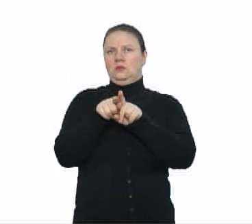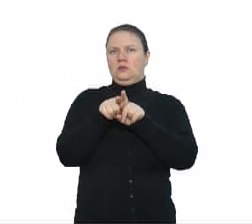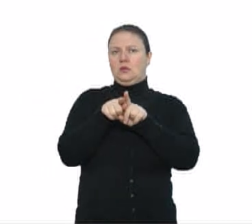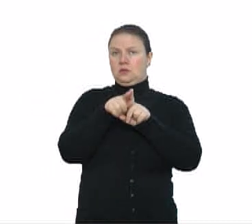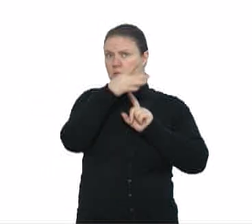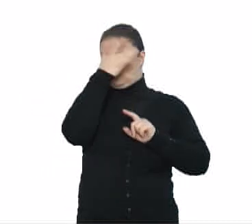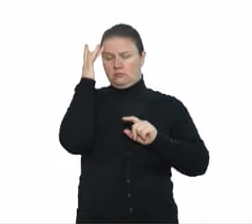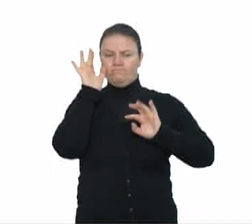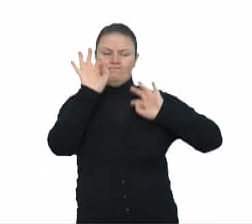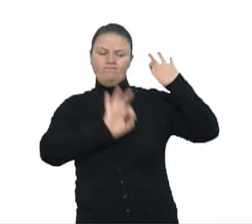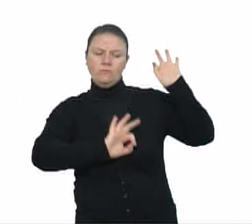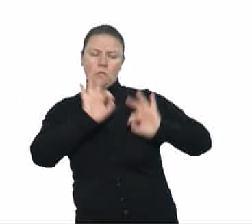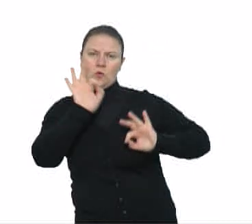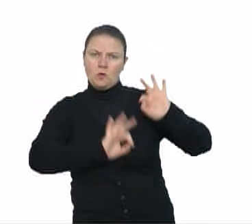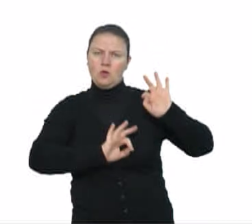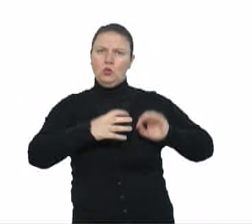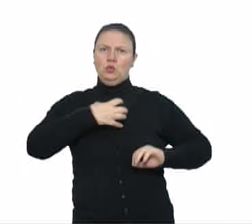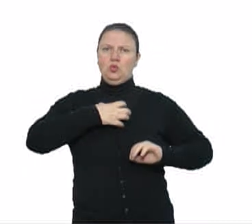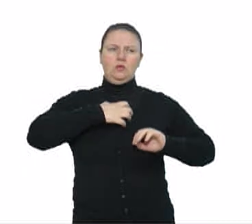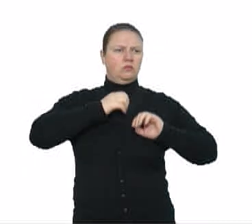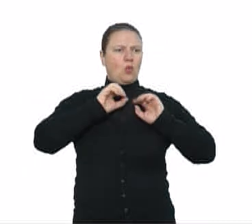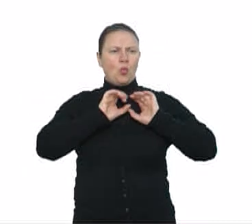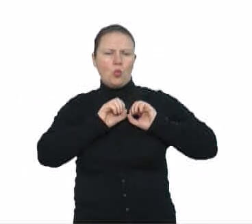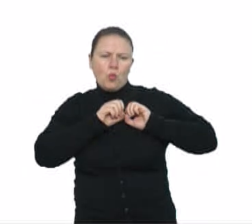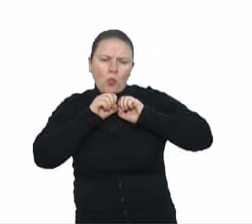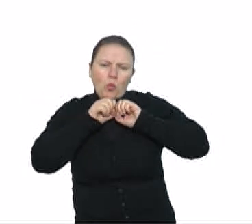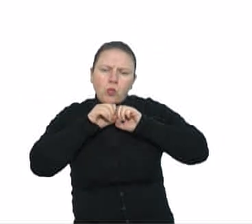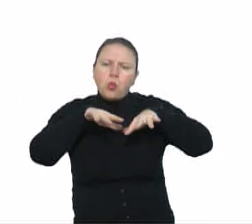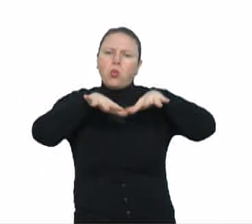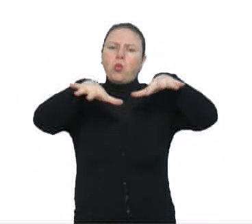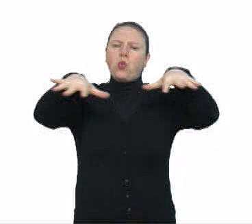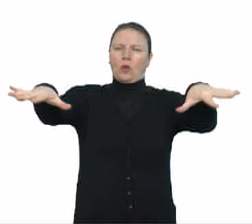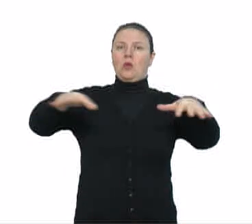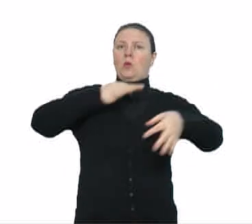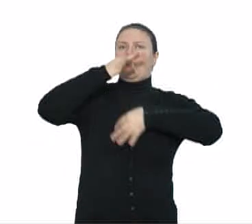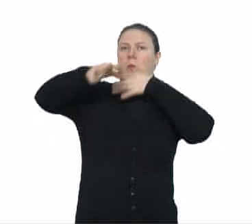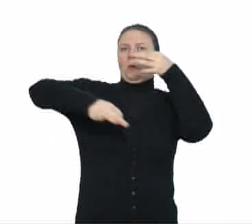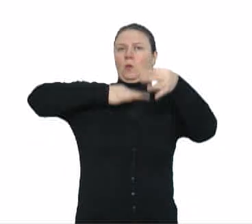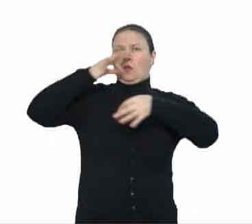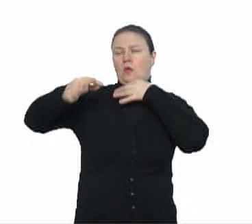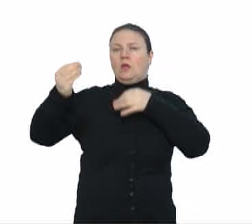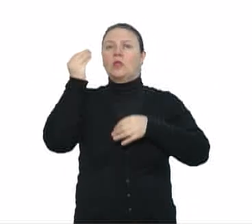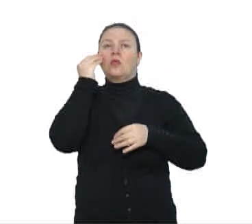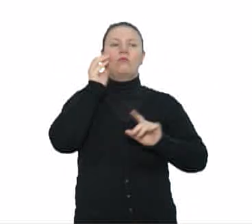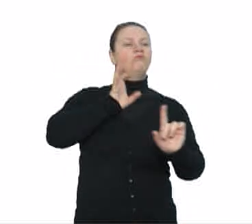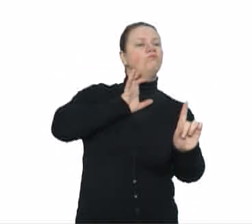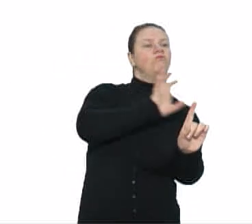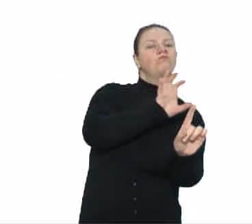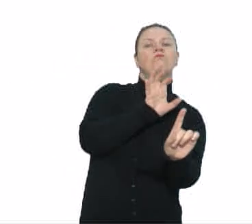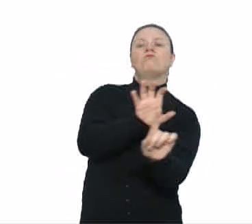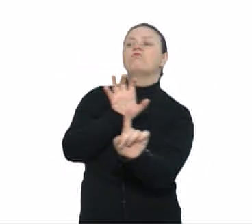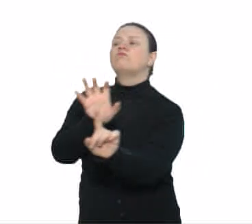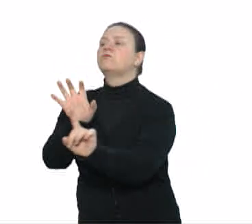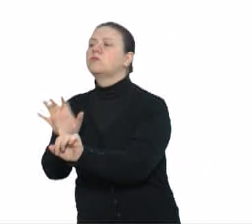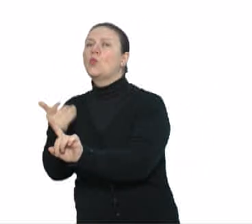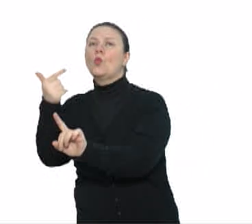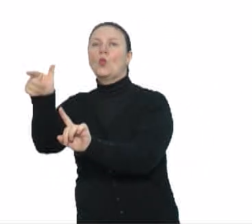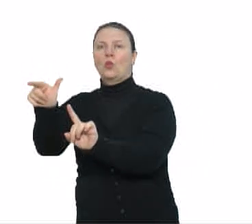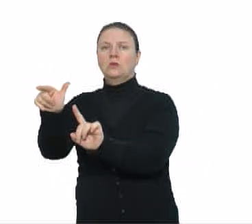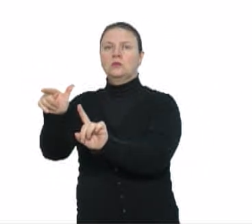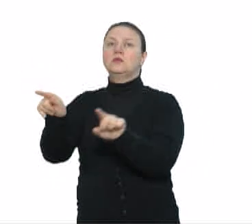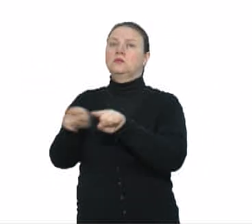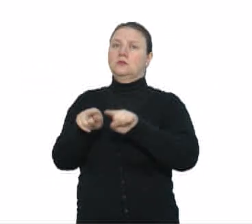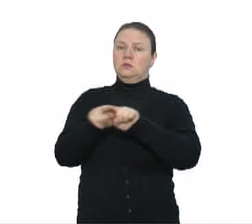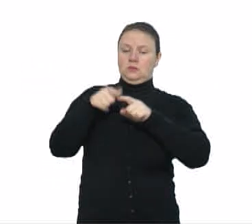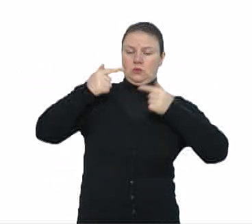organizam um protesto como uma maneira pública de que suas opiniões sejam ouvidas em uma tentativa de influenciar a opinião de outras pessoas ou a